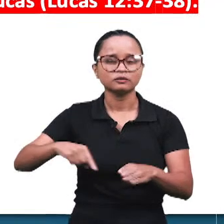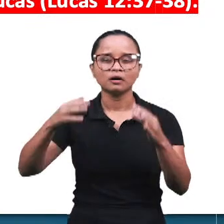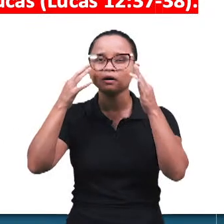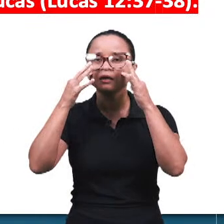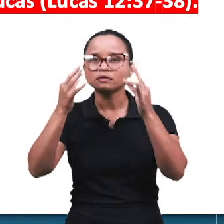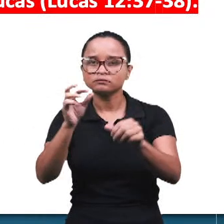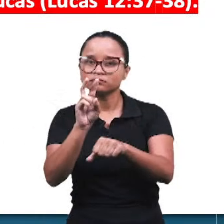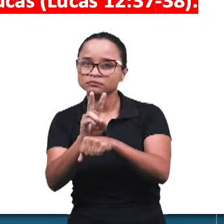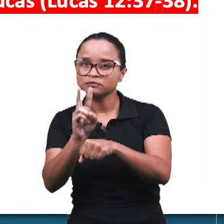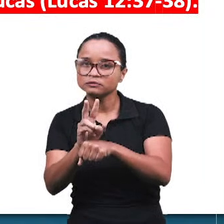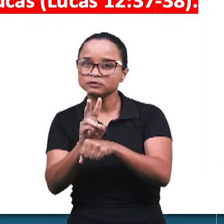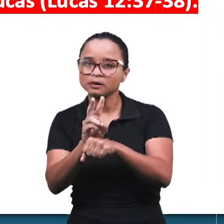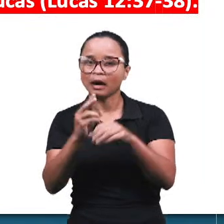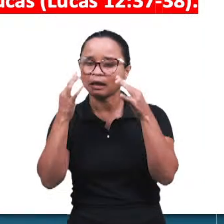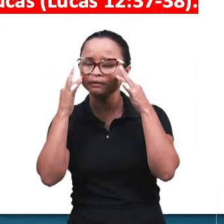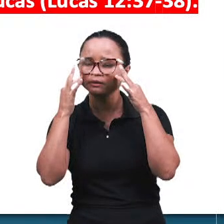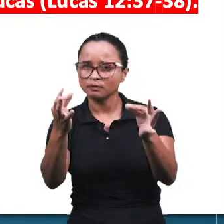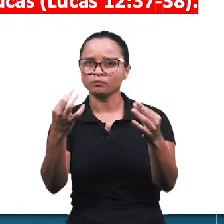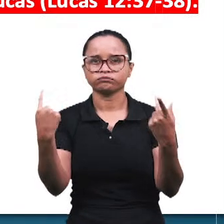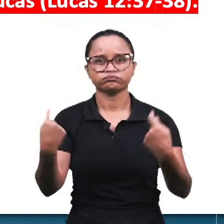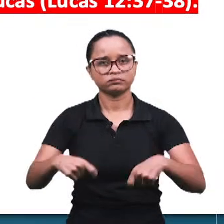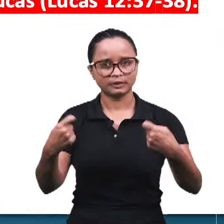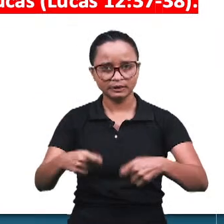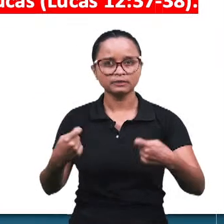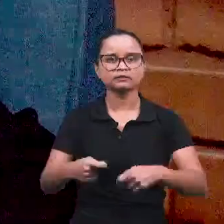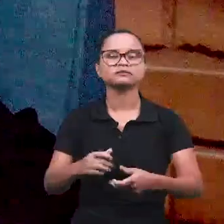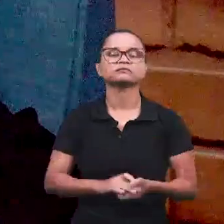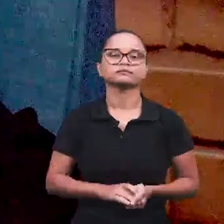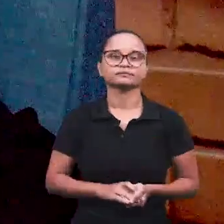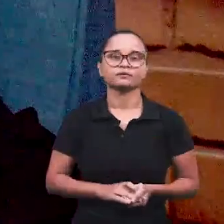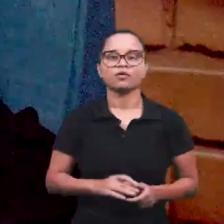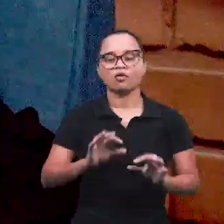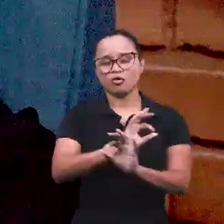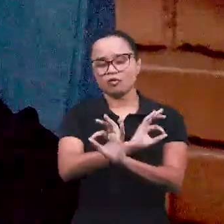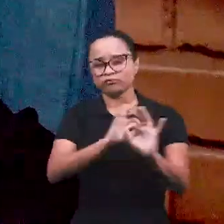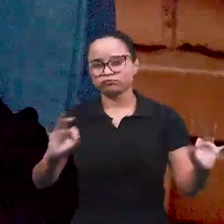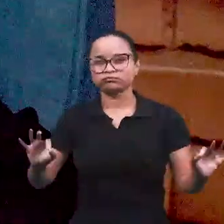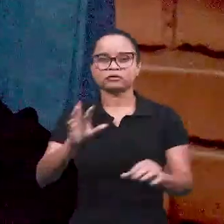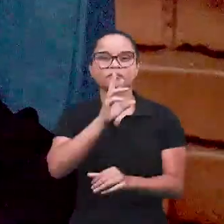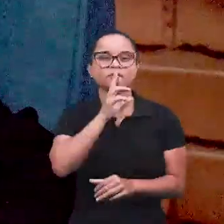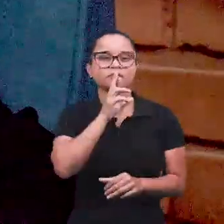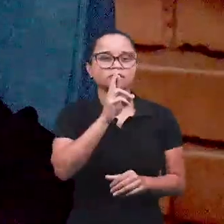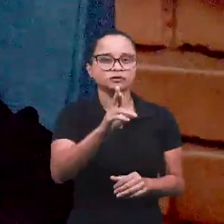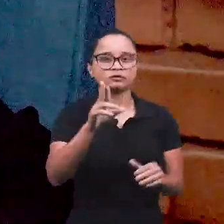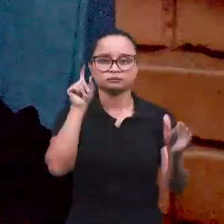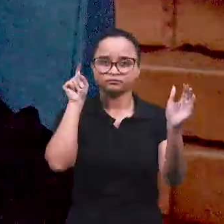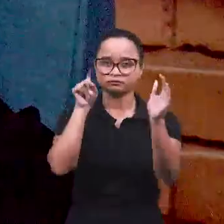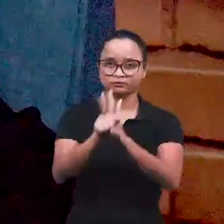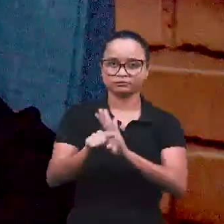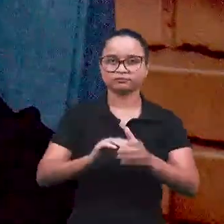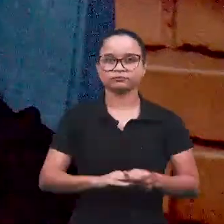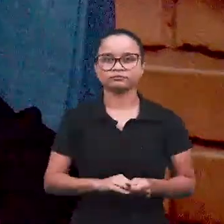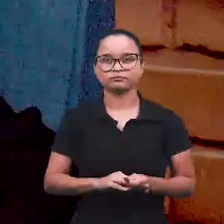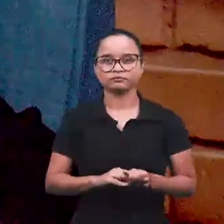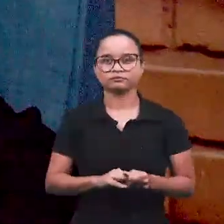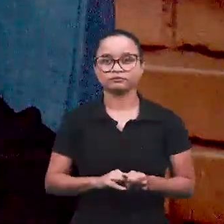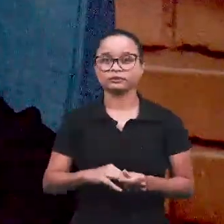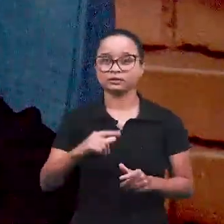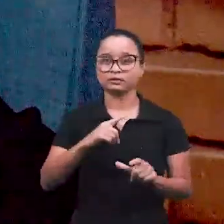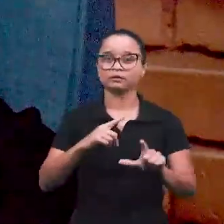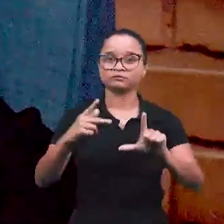estarmos vigilantes e atentos. Muito bem colocado. na resposta que a irmã deu à